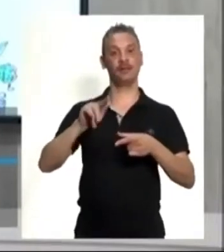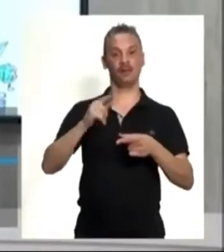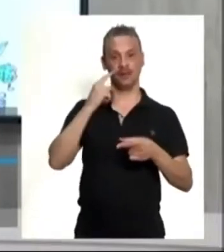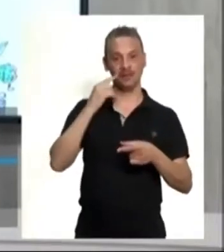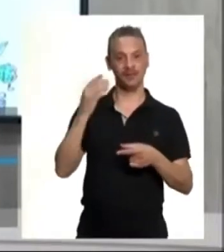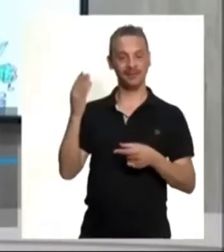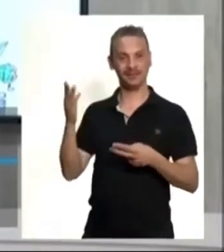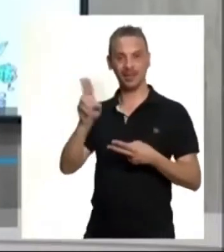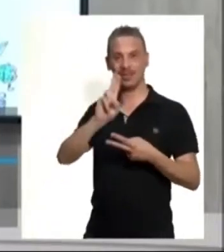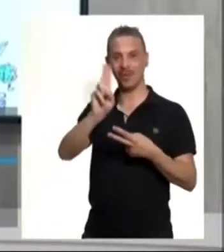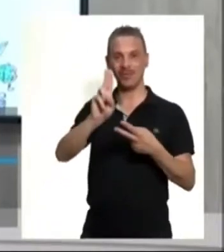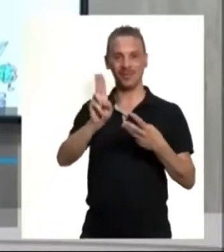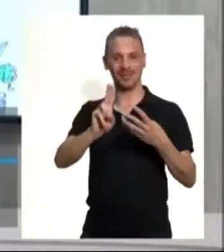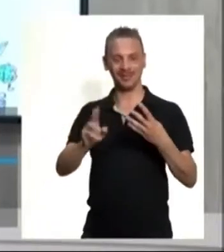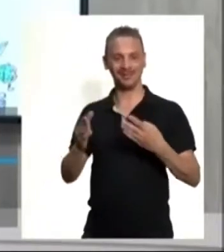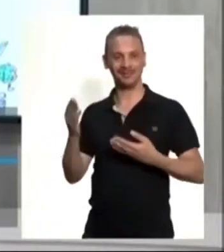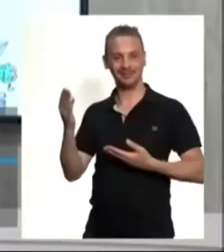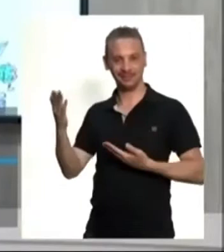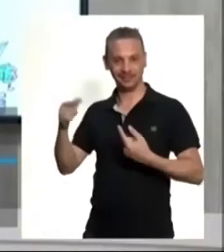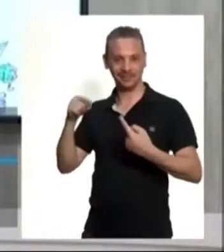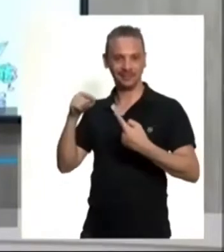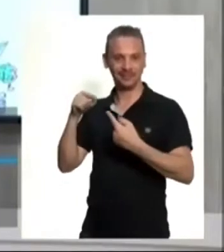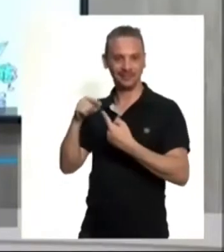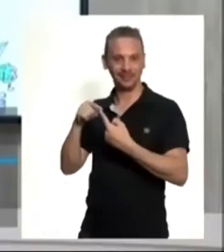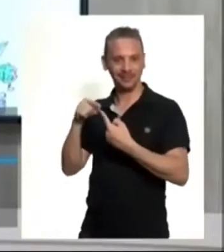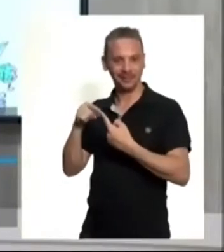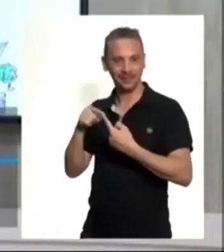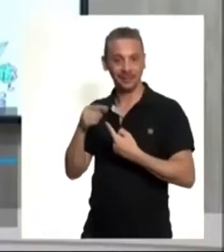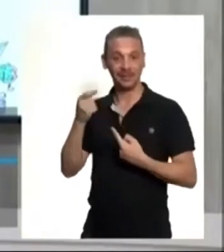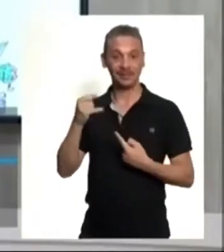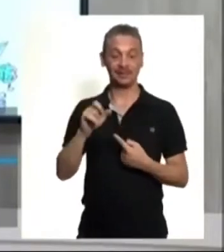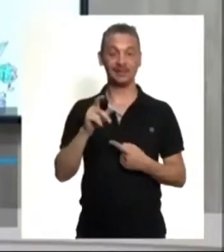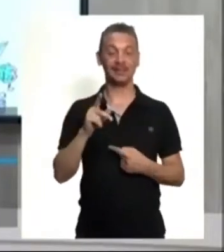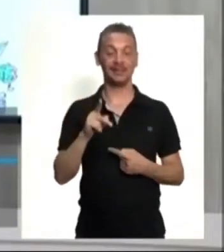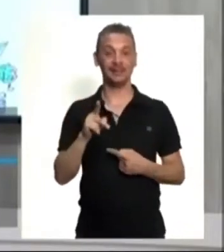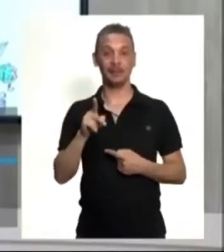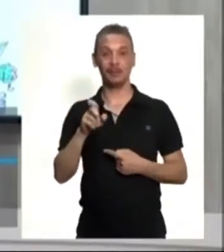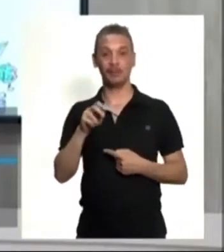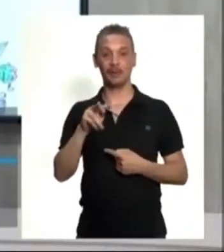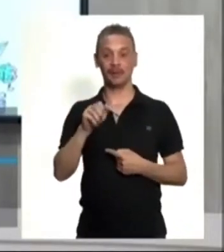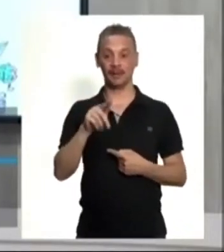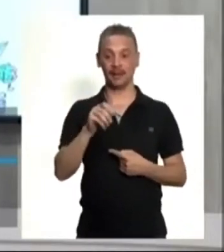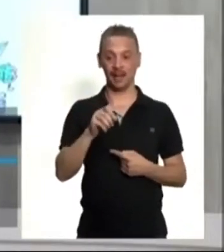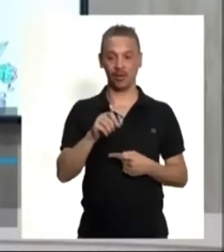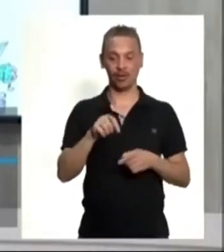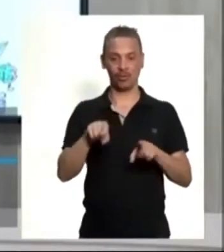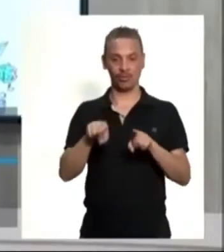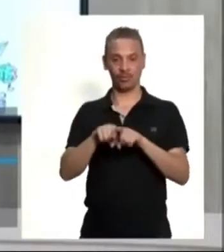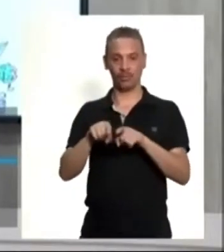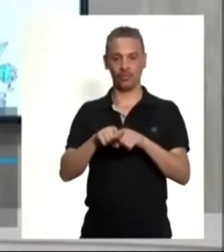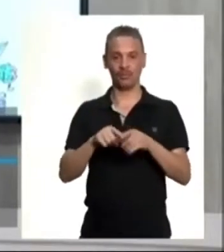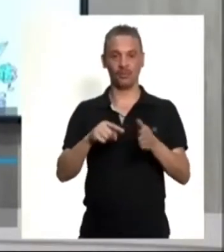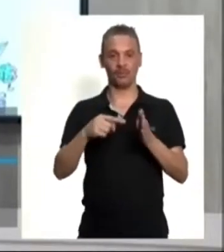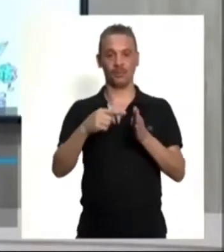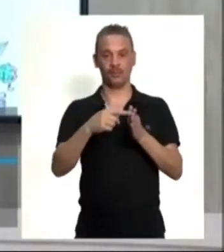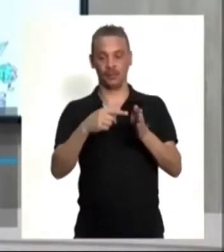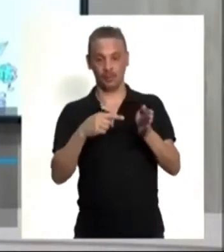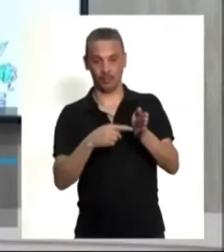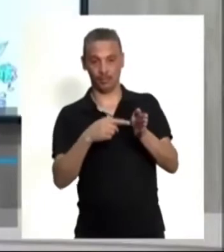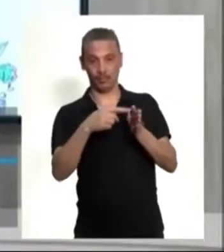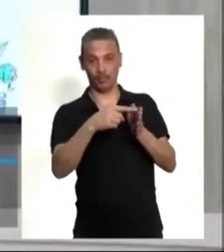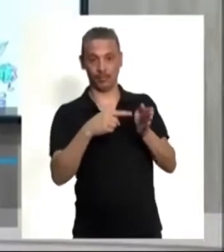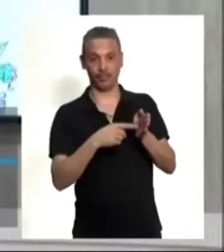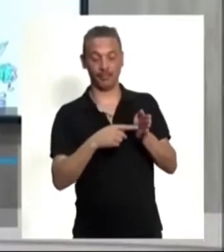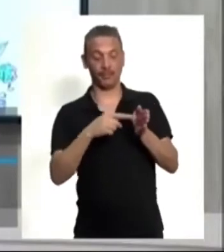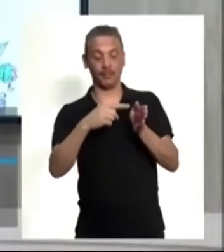um quadrilátero, nós chamamos de prisma quadrangular. Se a base, de repente, eventualmente é um pentágono, nós chamamos de